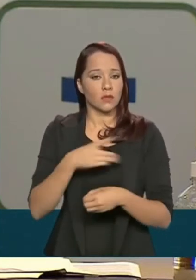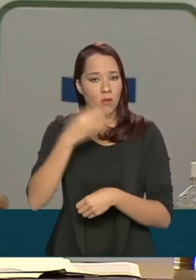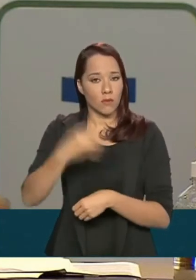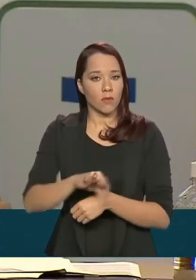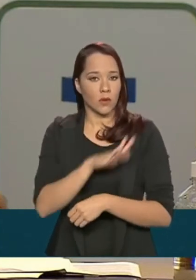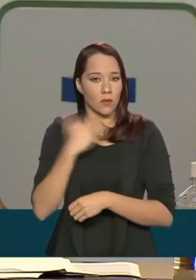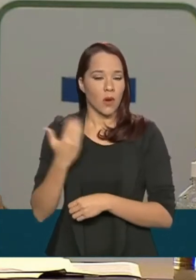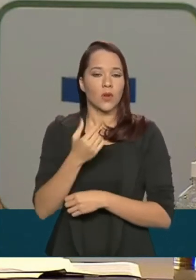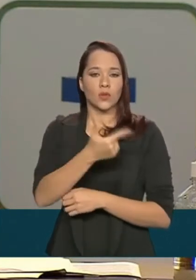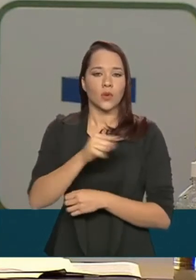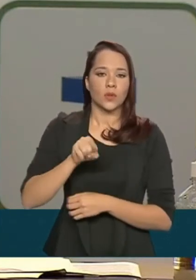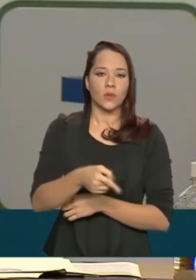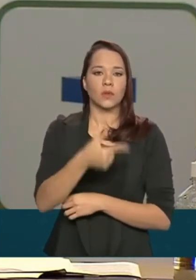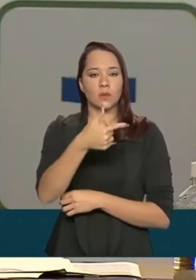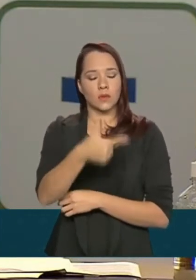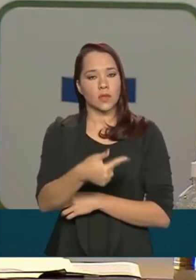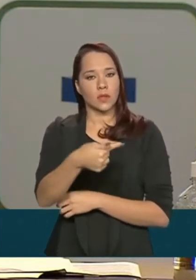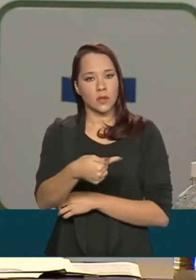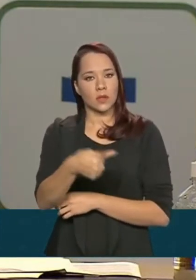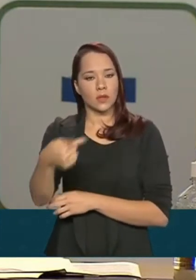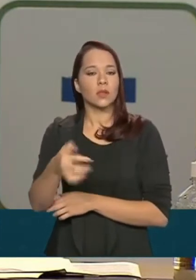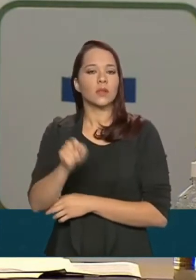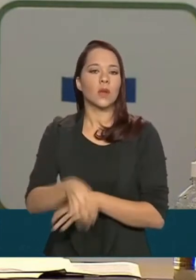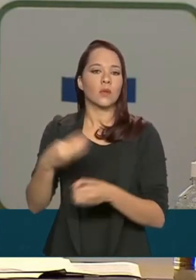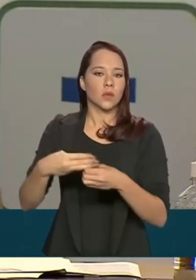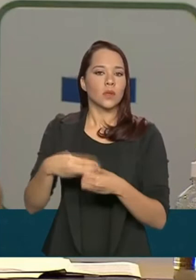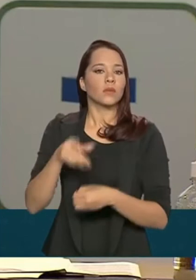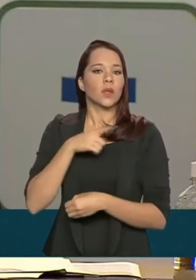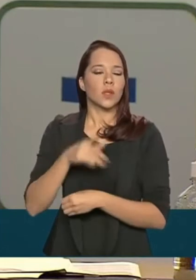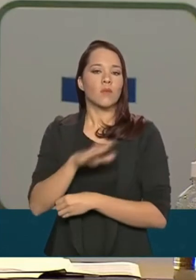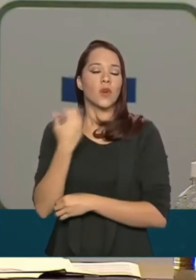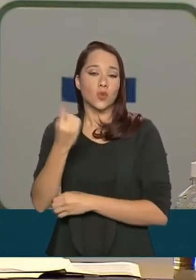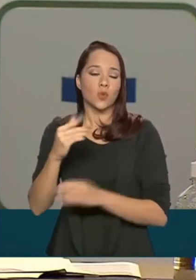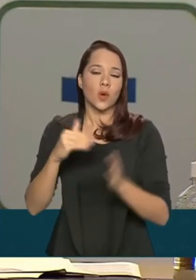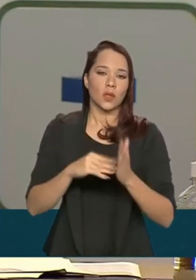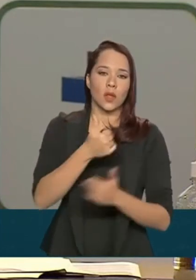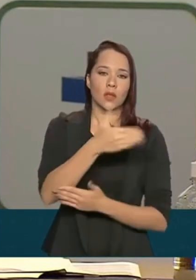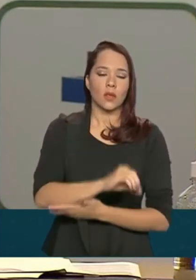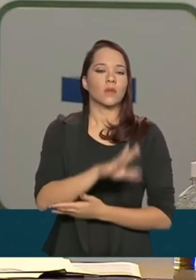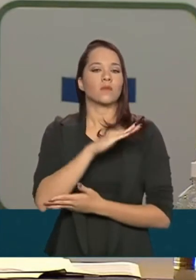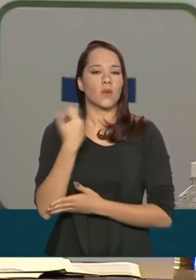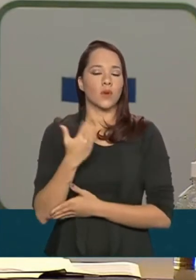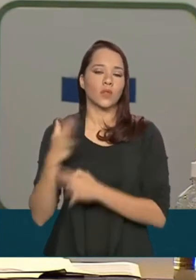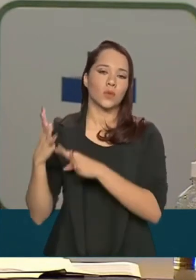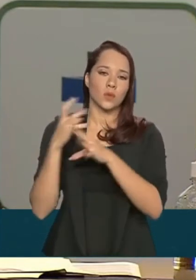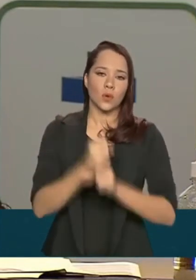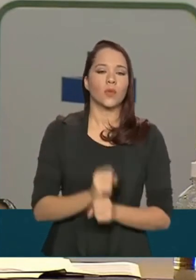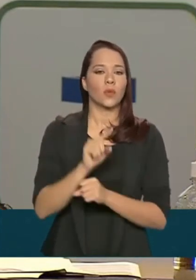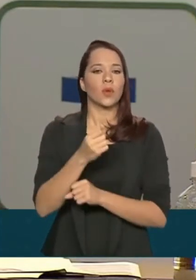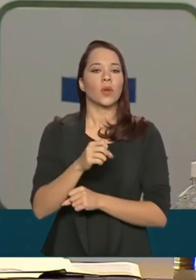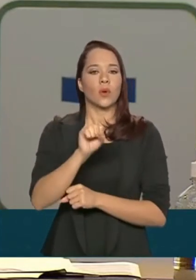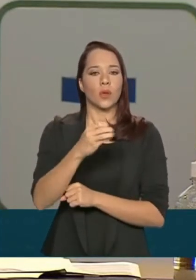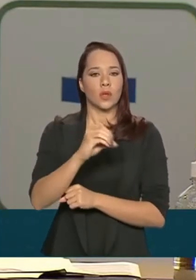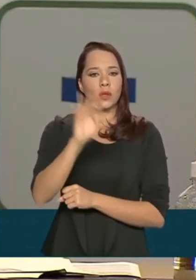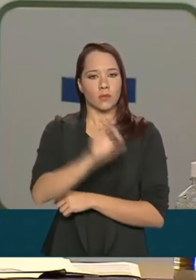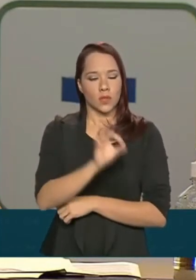Brasil, 2.277 são municípios que têm óbitos de 1 até 10 óbitos, o que faz